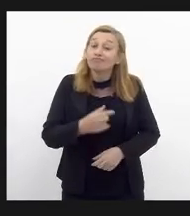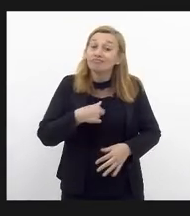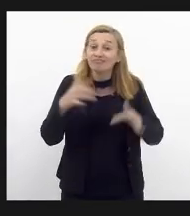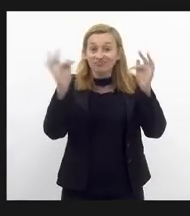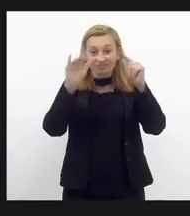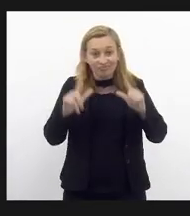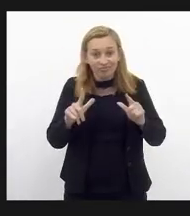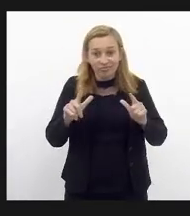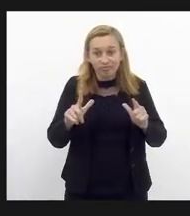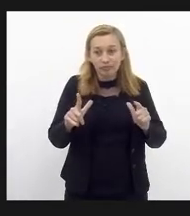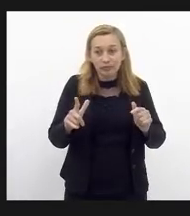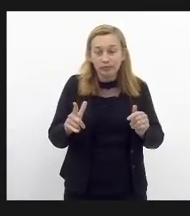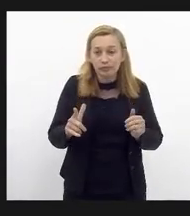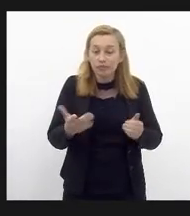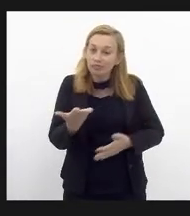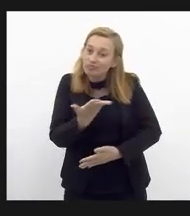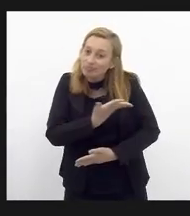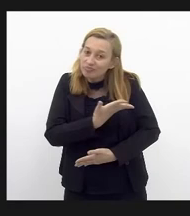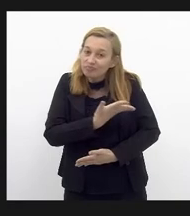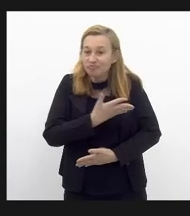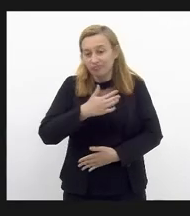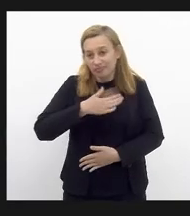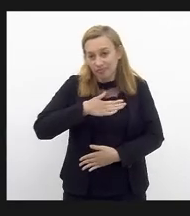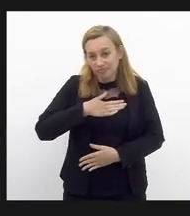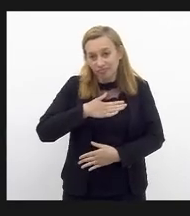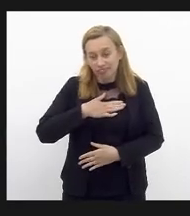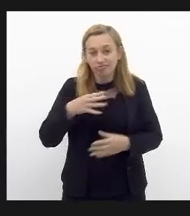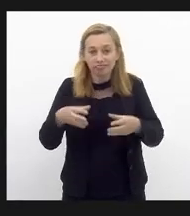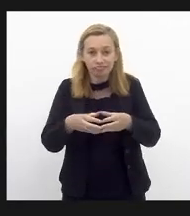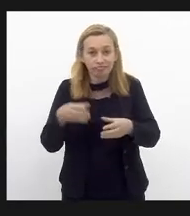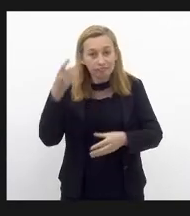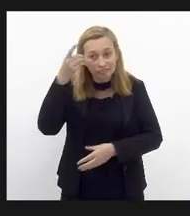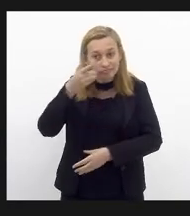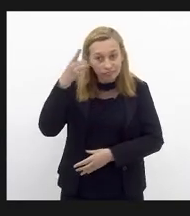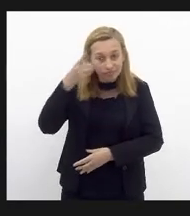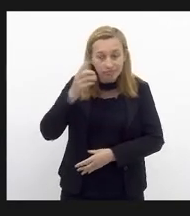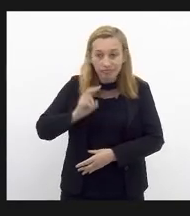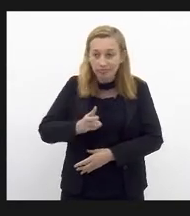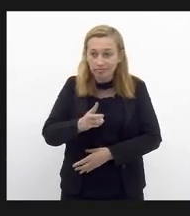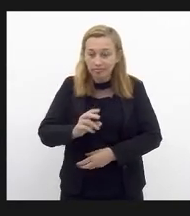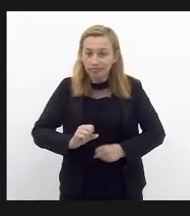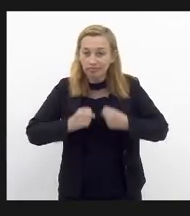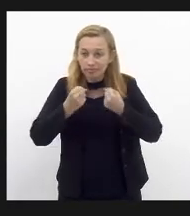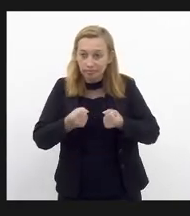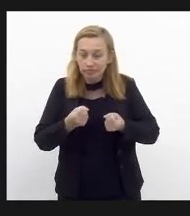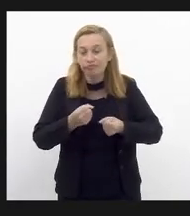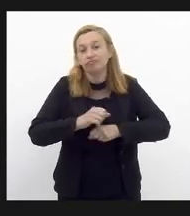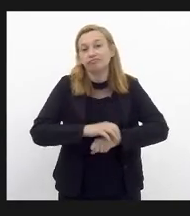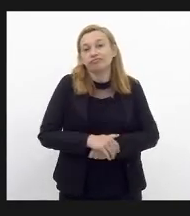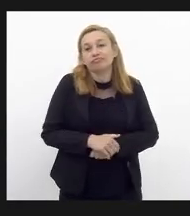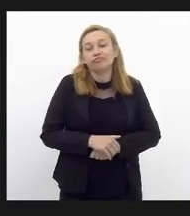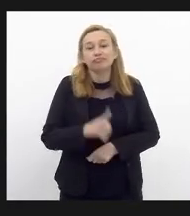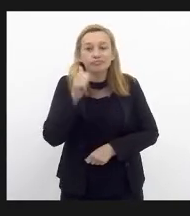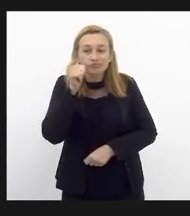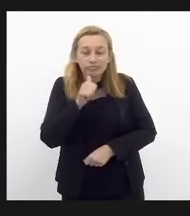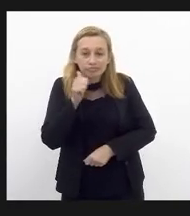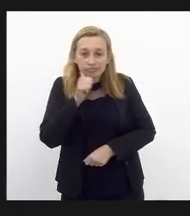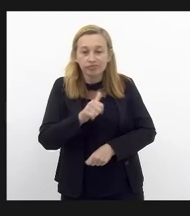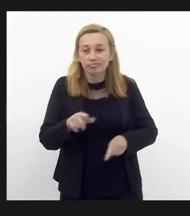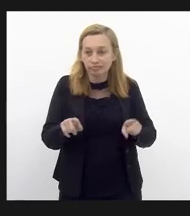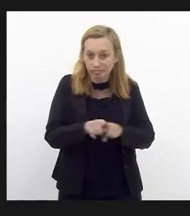de tê-la como minha colega no parlamento, sempre defendendo as causas das mulheres